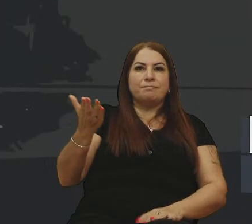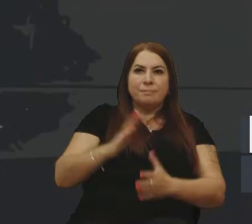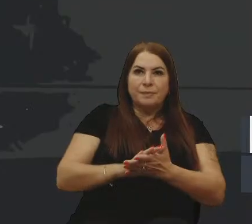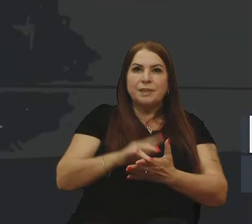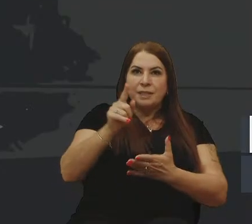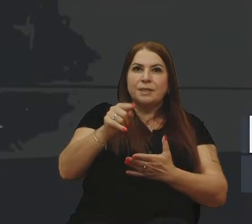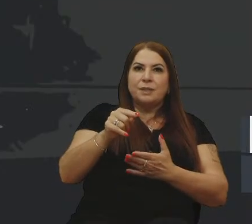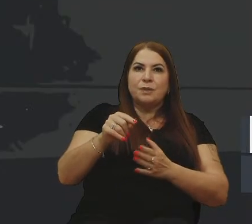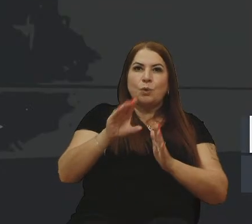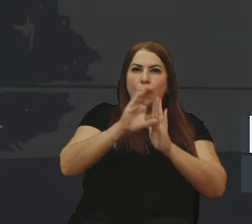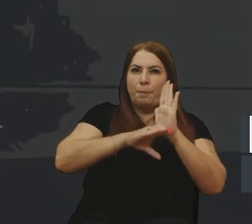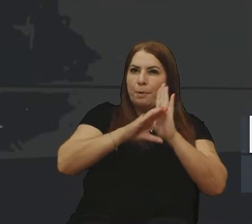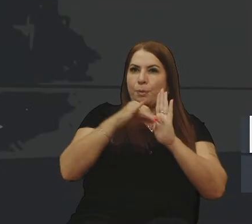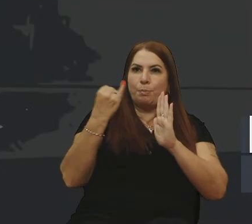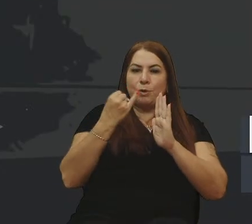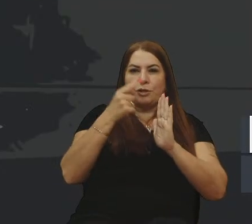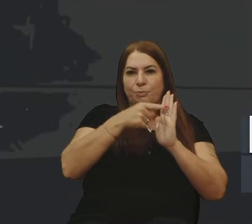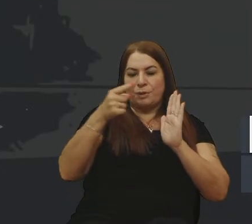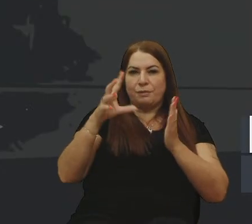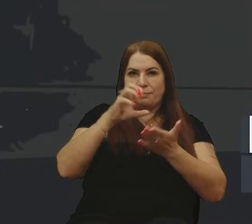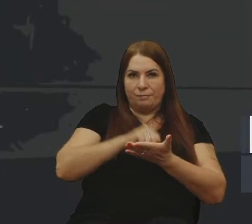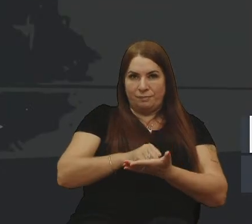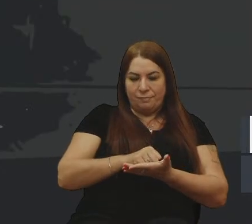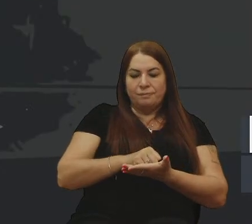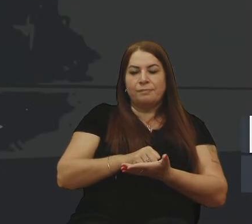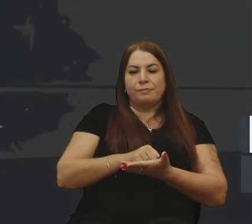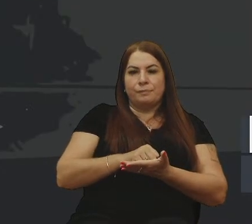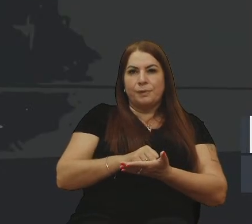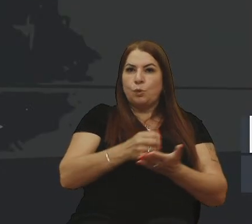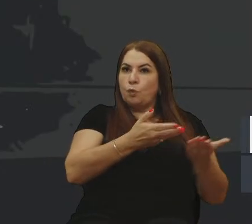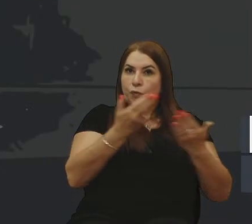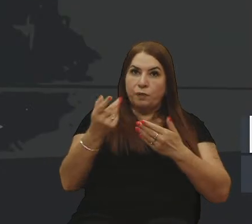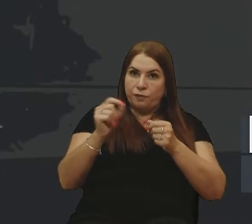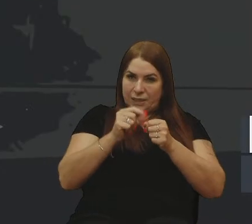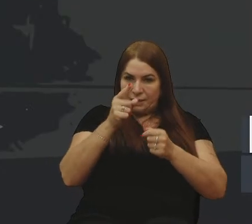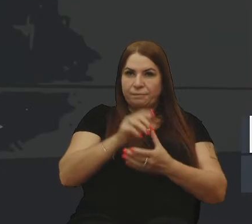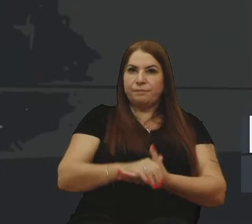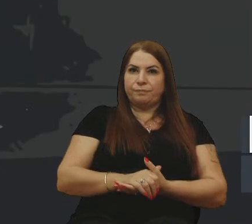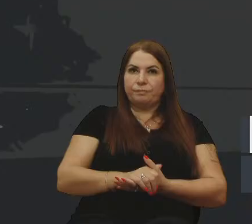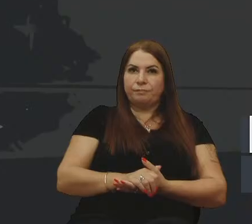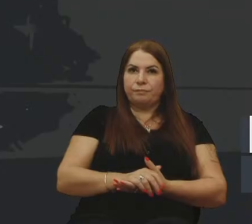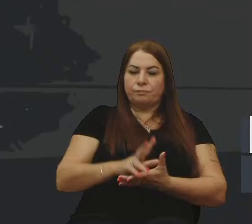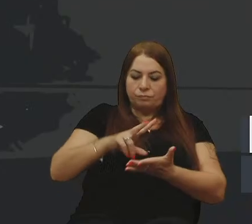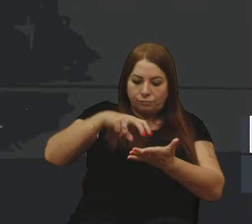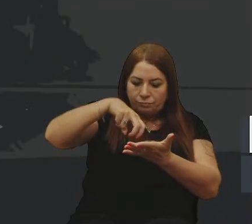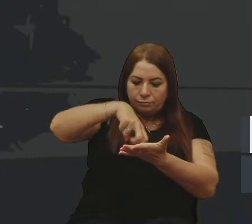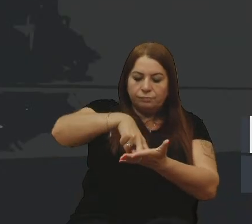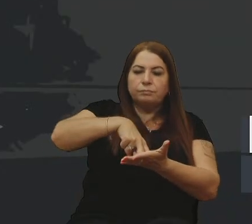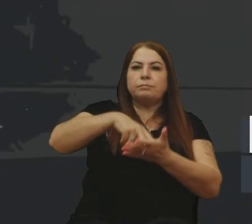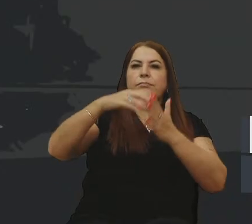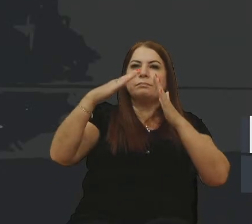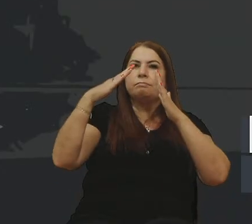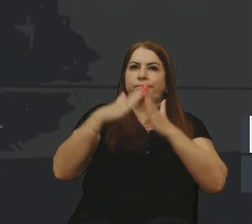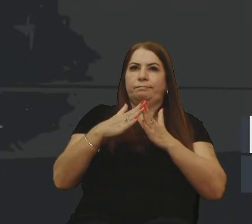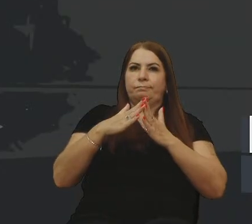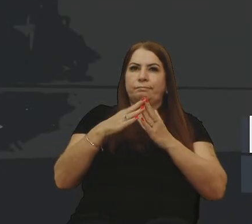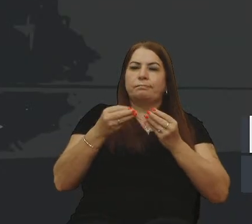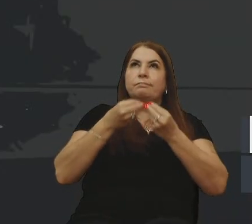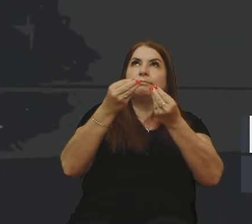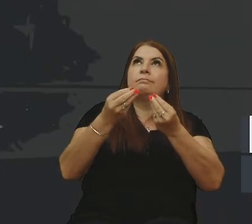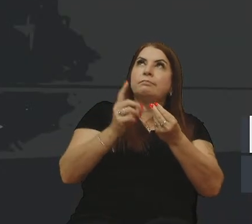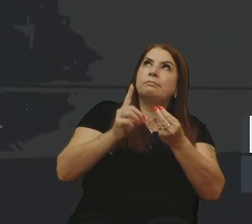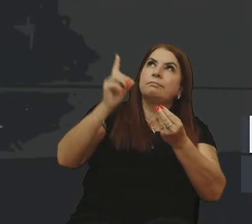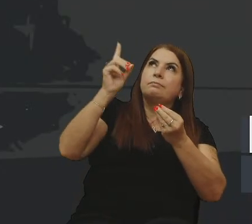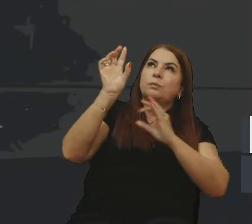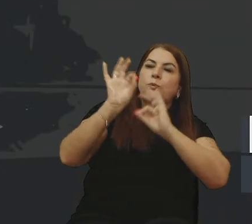esse é um capítulo importante que eu preciso deixar registrado e que eu convido vocês a fazer isso. Dobrem seus joelhinhos em casa, entreguem ao Senhor os